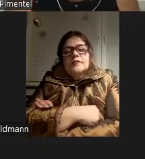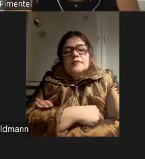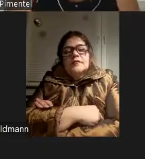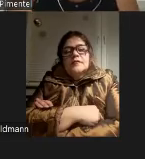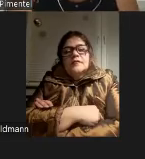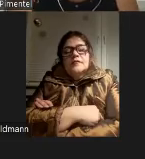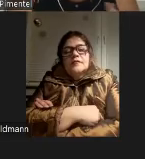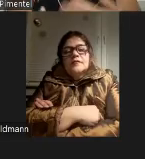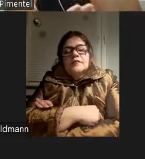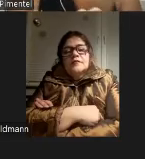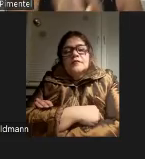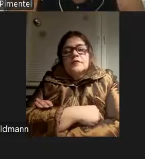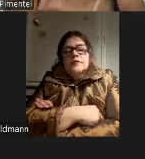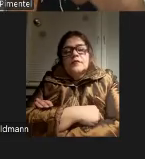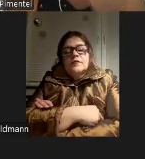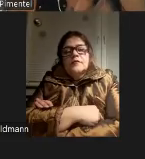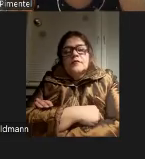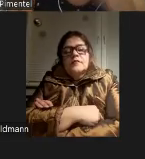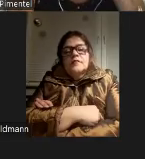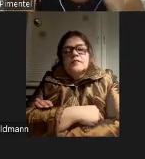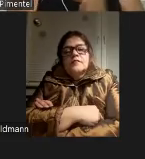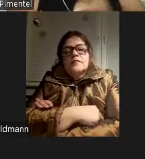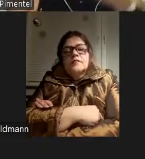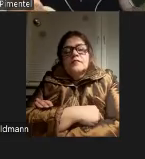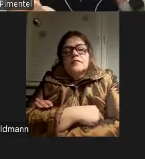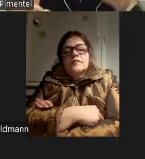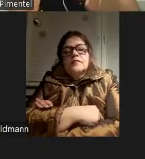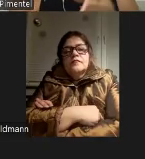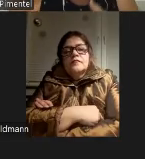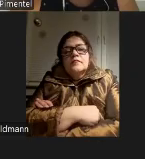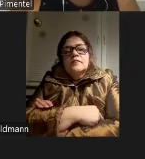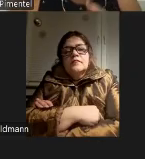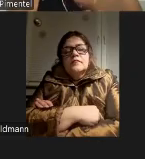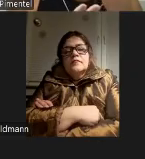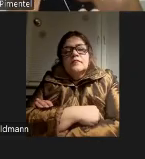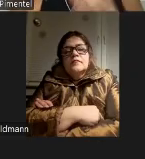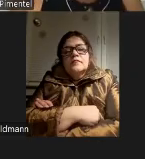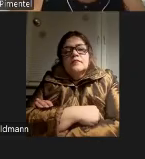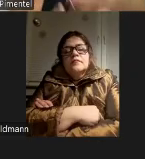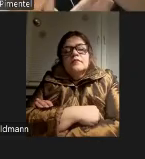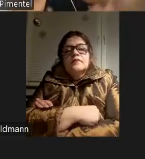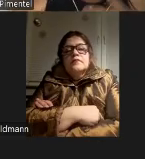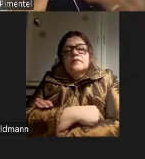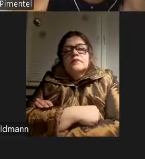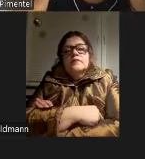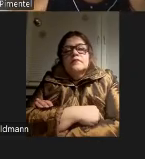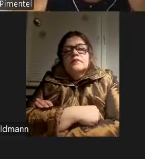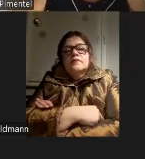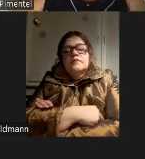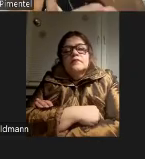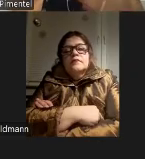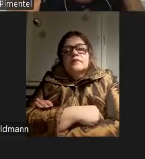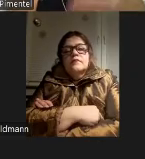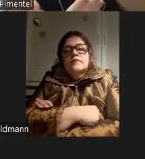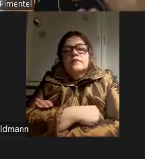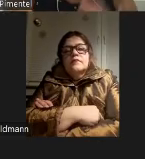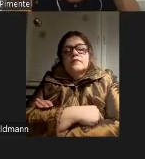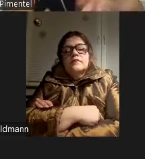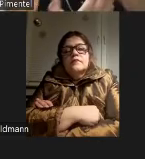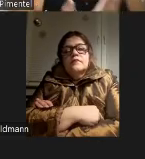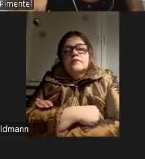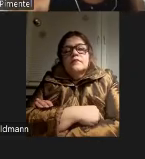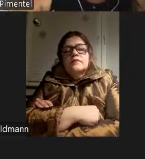doenças neurodegenerativas que não obrigatoriamente serão evitadas por um sono bom, mas